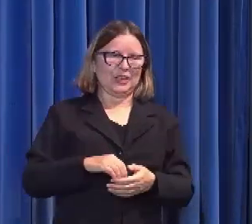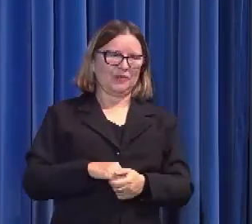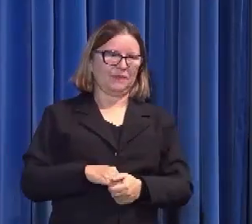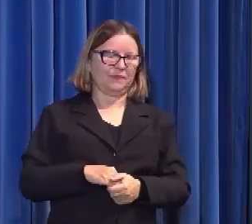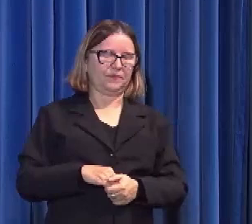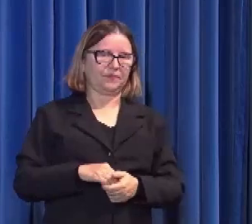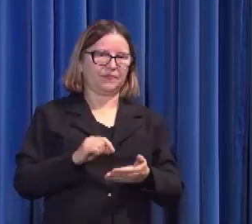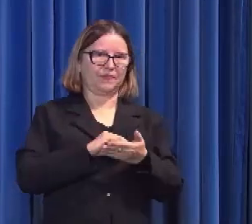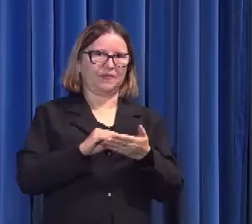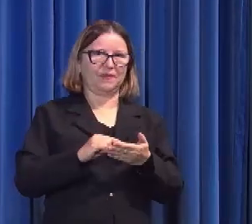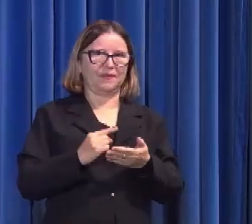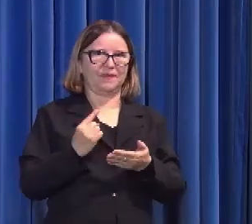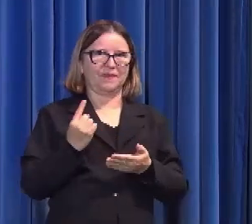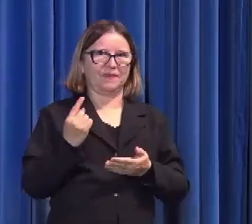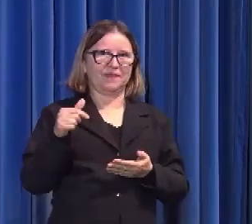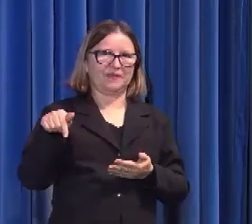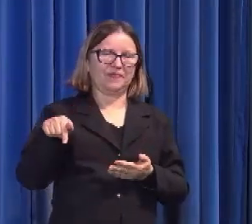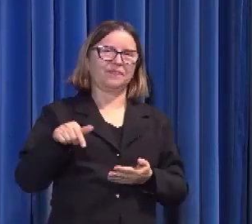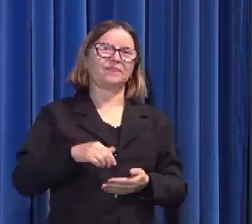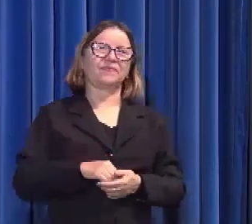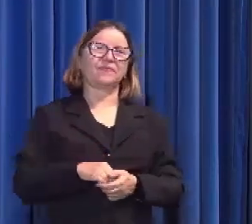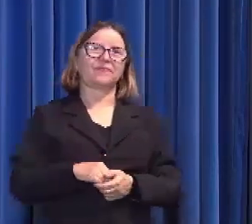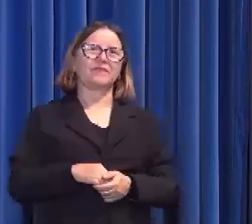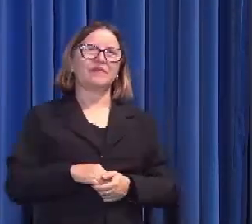o Versículo 17